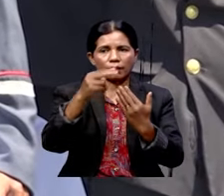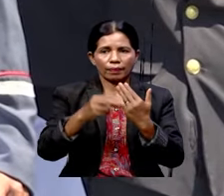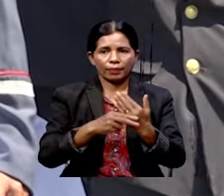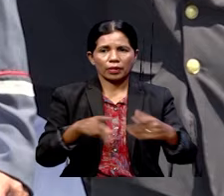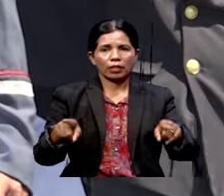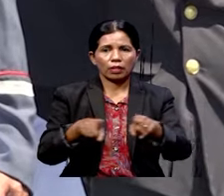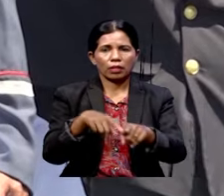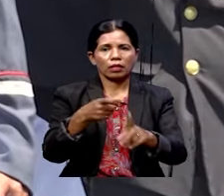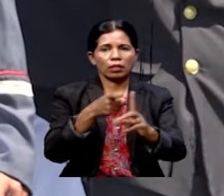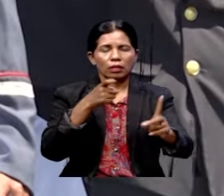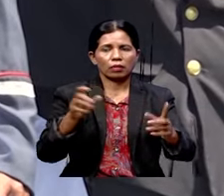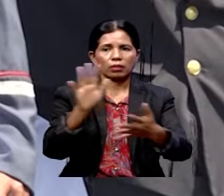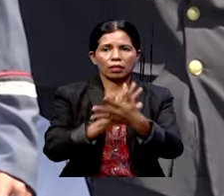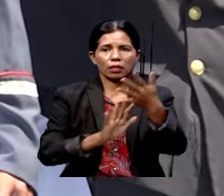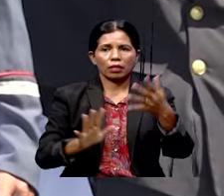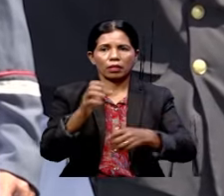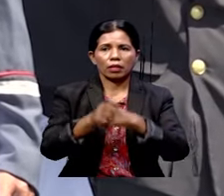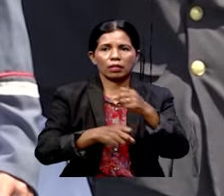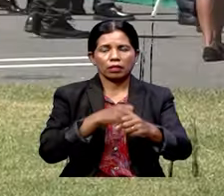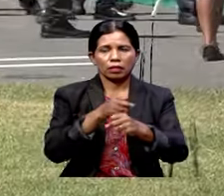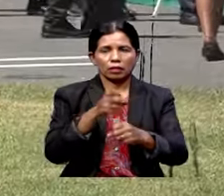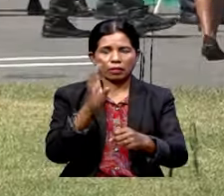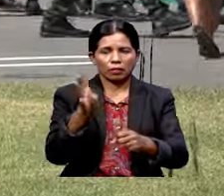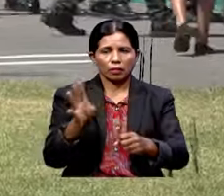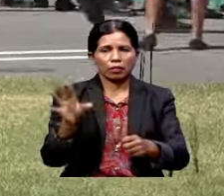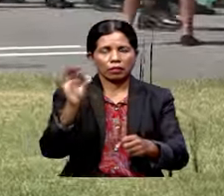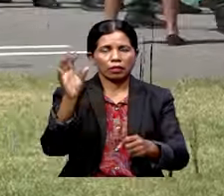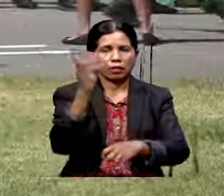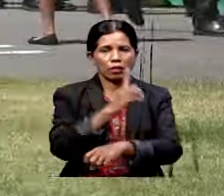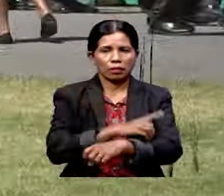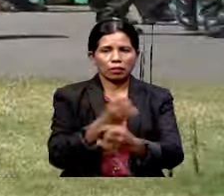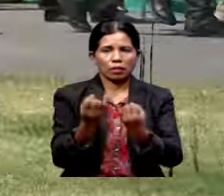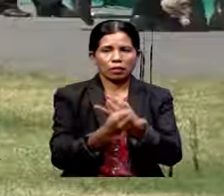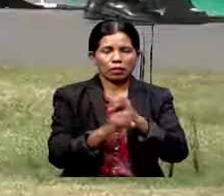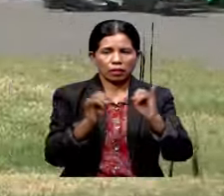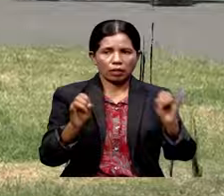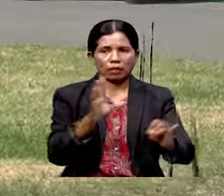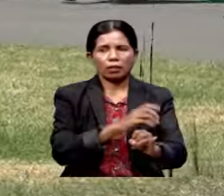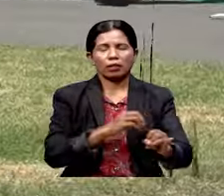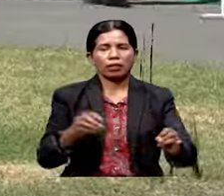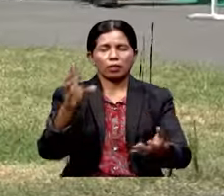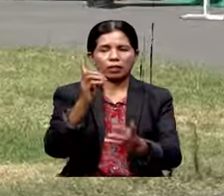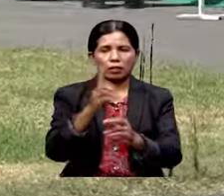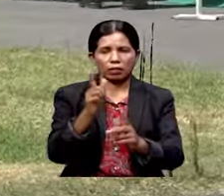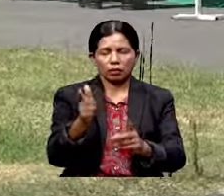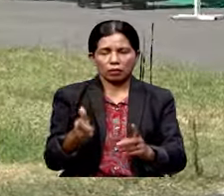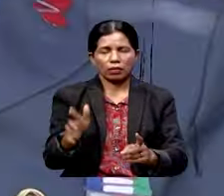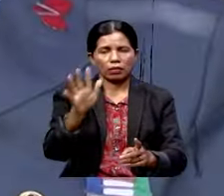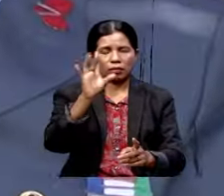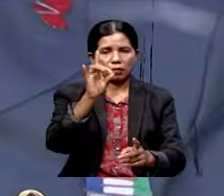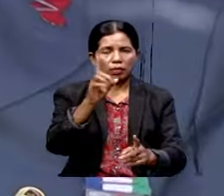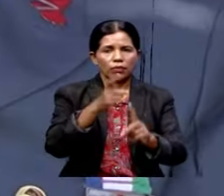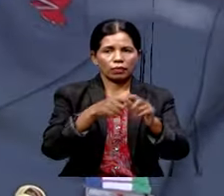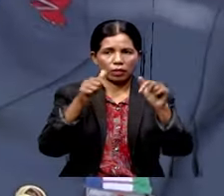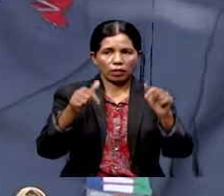dar parte husi comemoração tinan hatnulu resincia loron proclamação de independência, nebe monu e loron ronulu resinualo